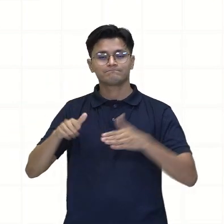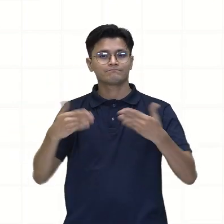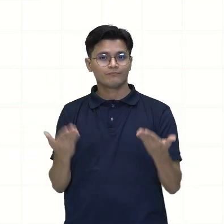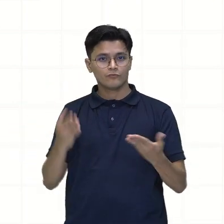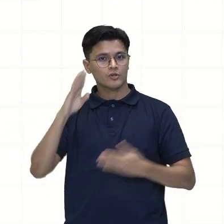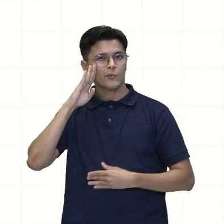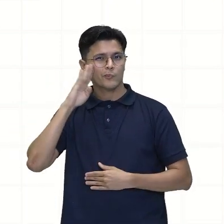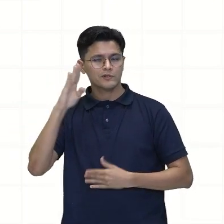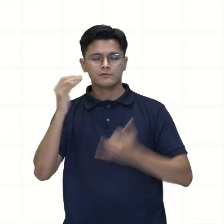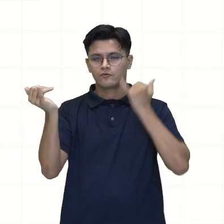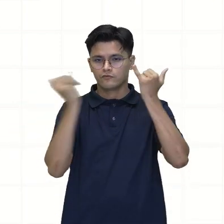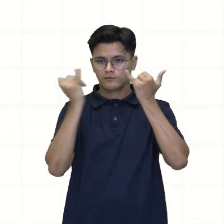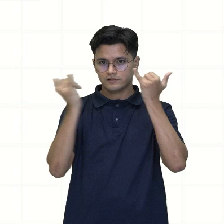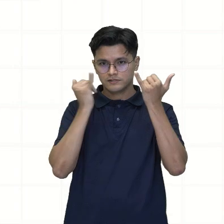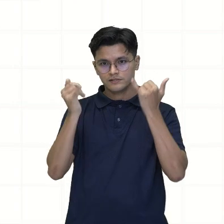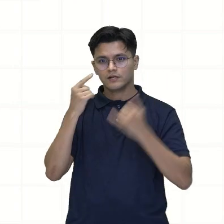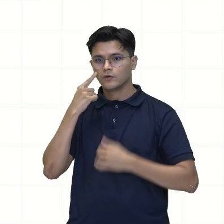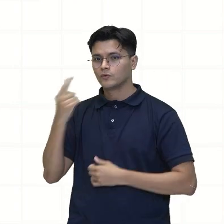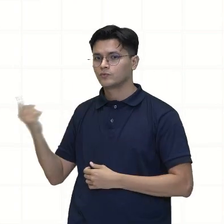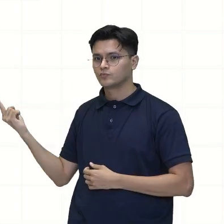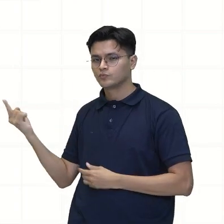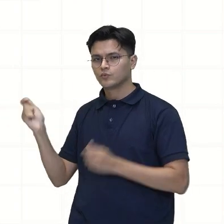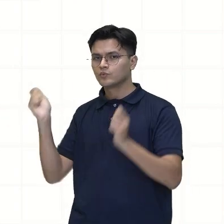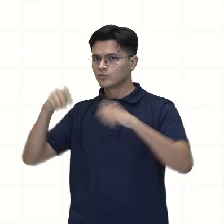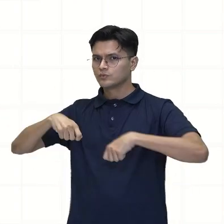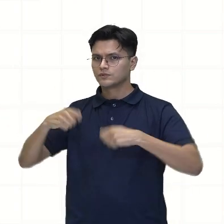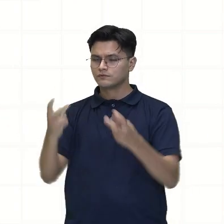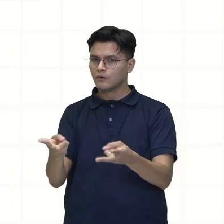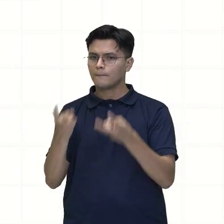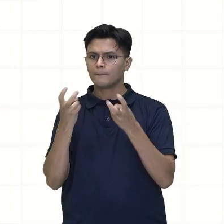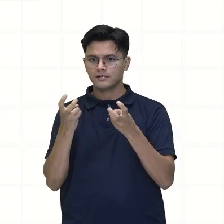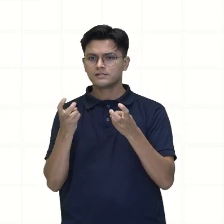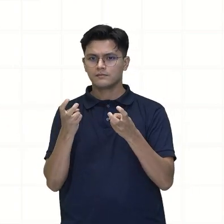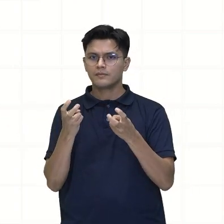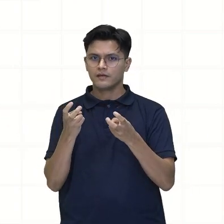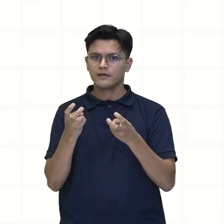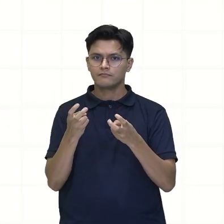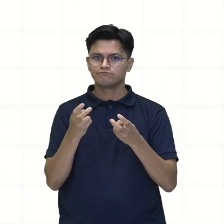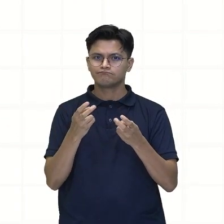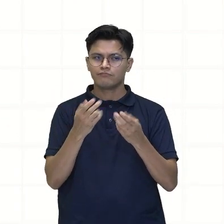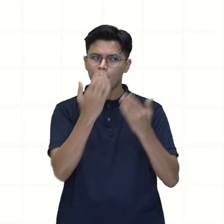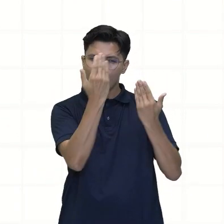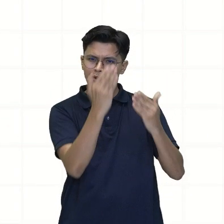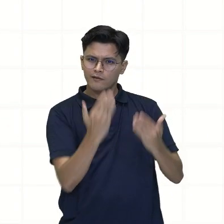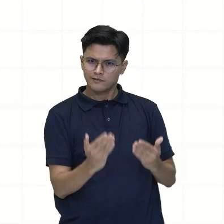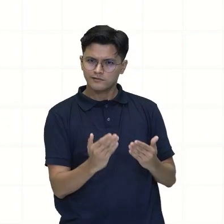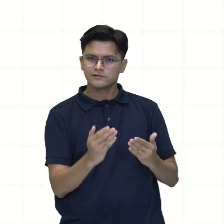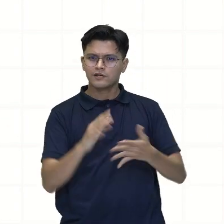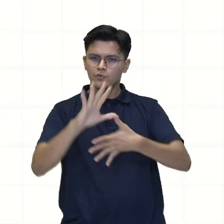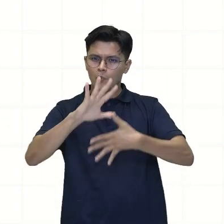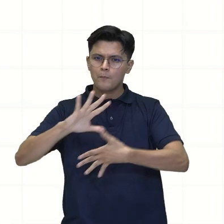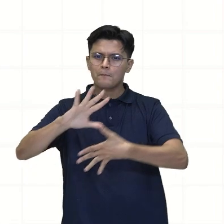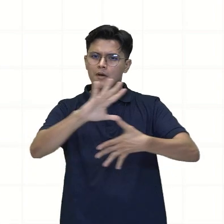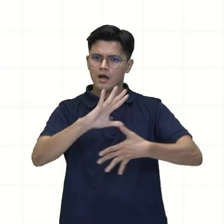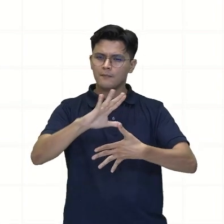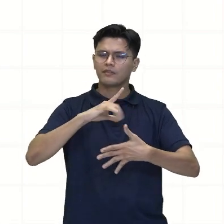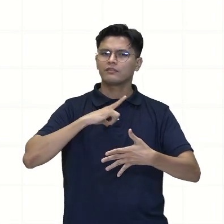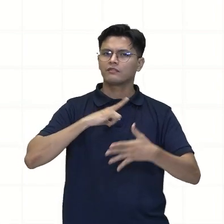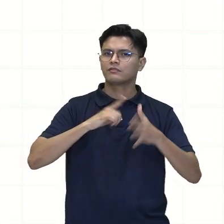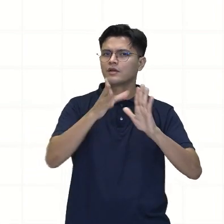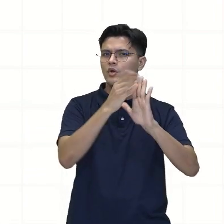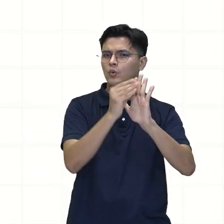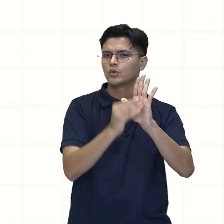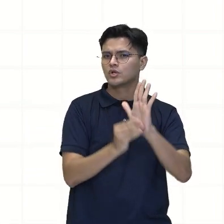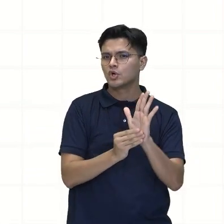principais informações que a gente pode observar nesse mapa, né, que traz aí como temática